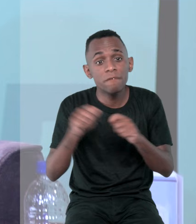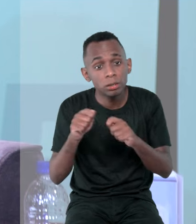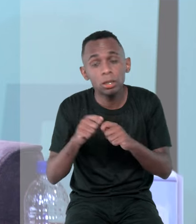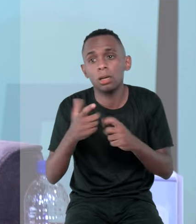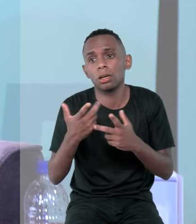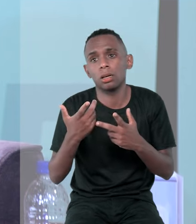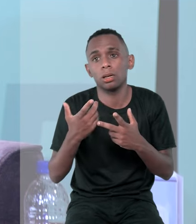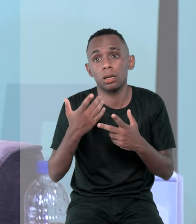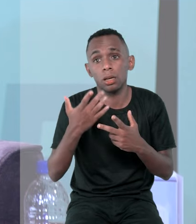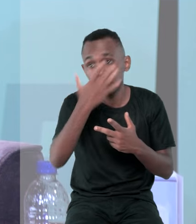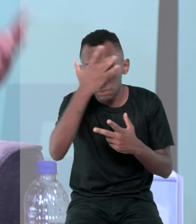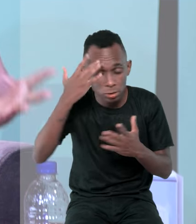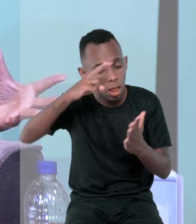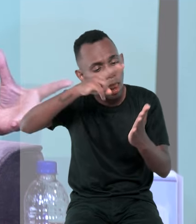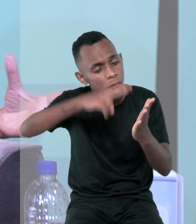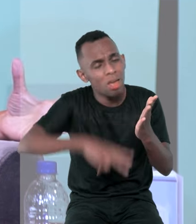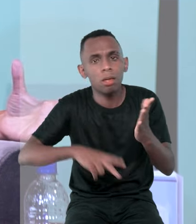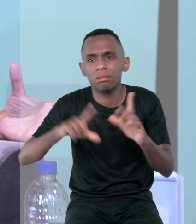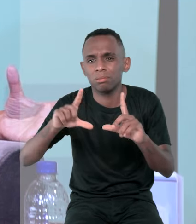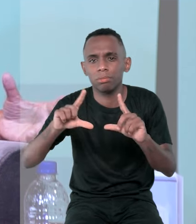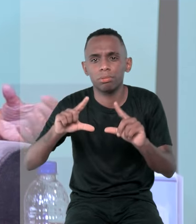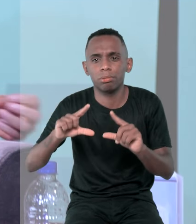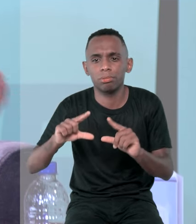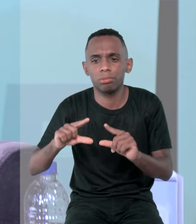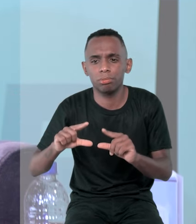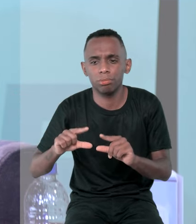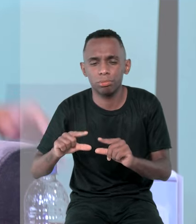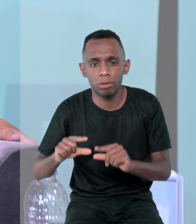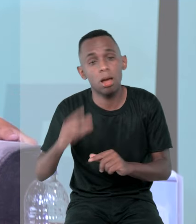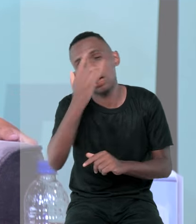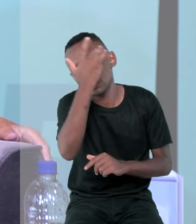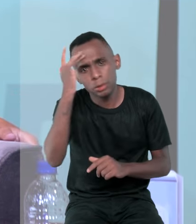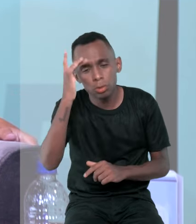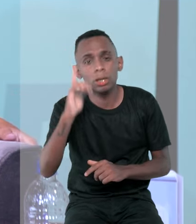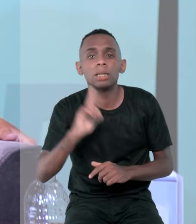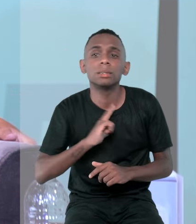que as pessoas leem cada vez menos, né? Que as pessoas tenham